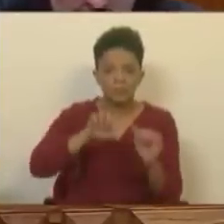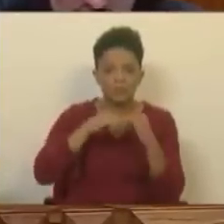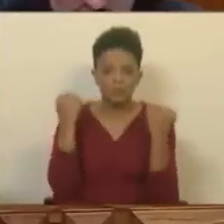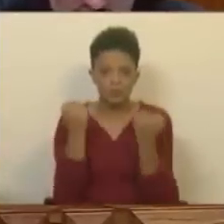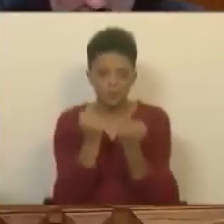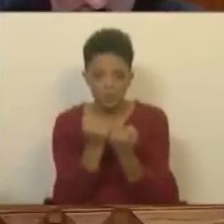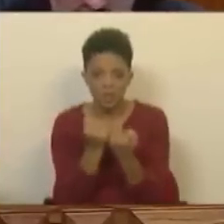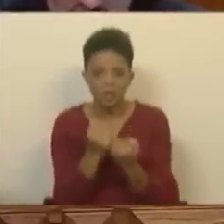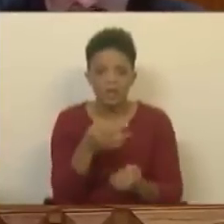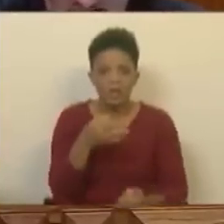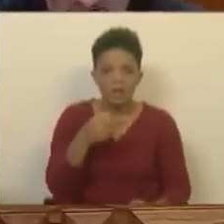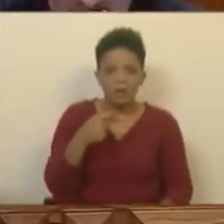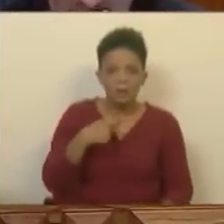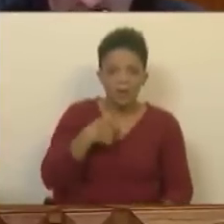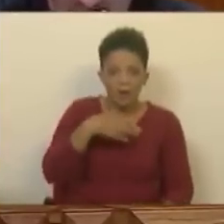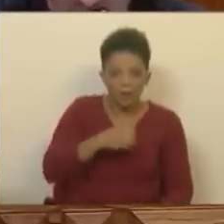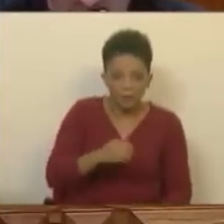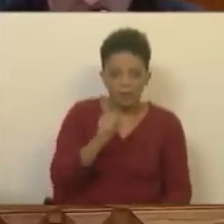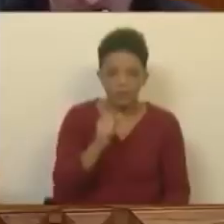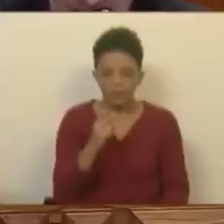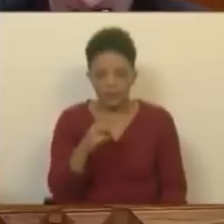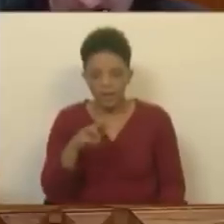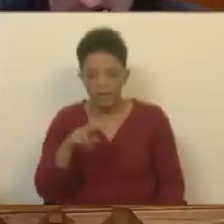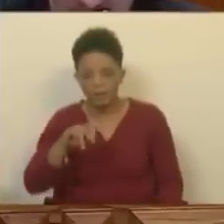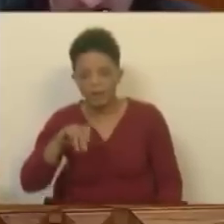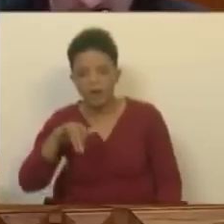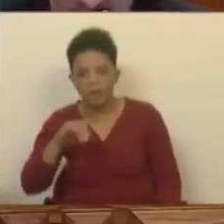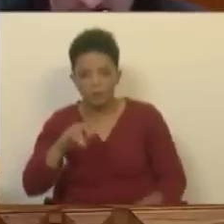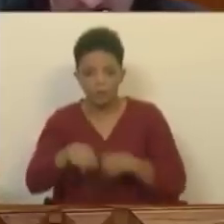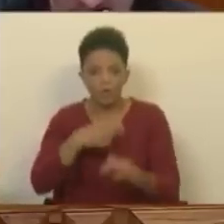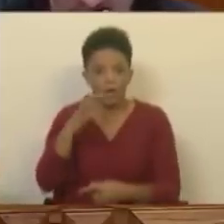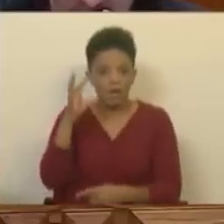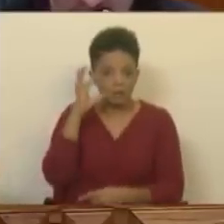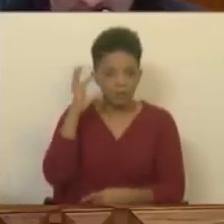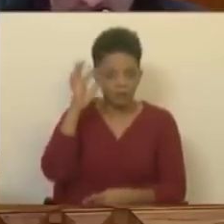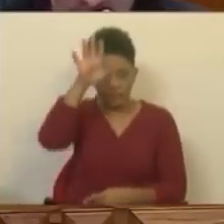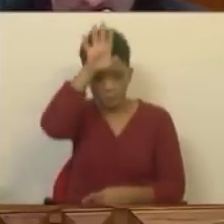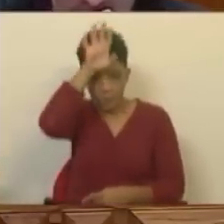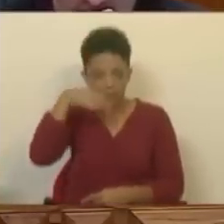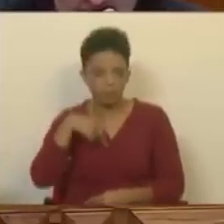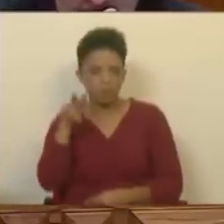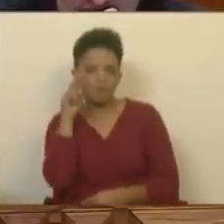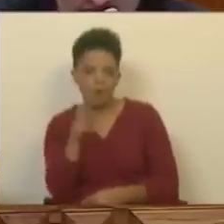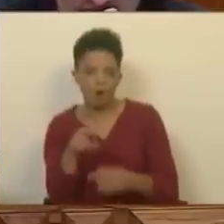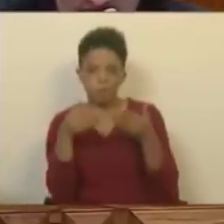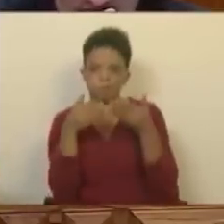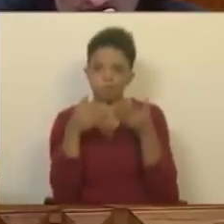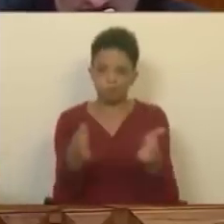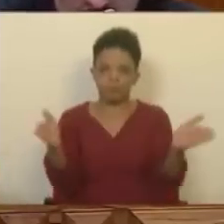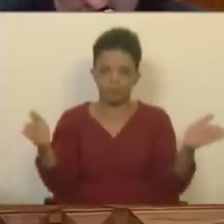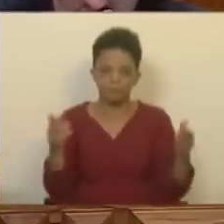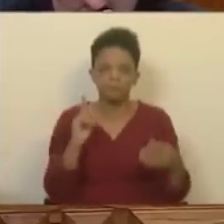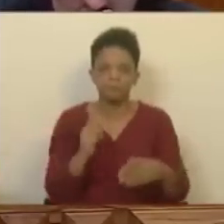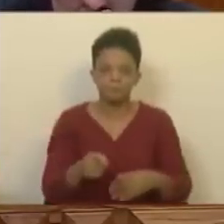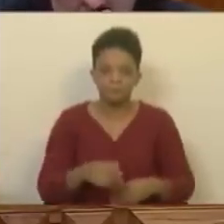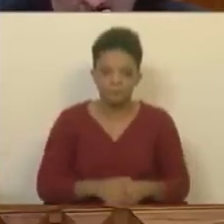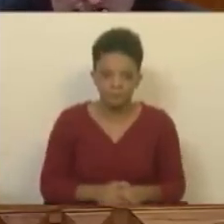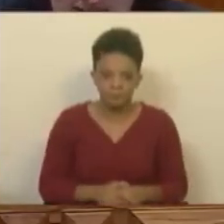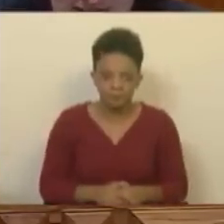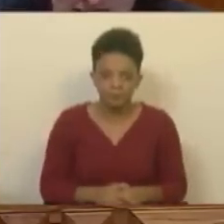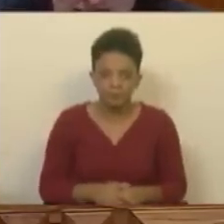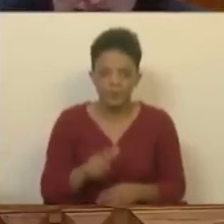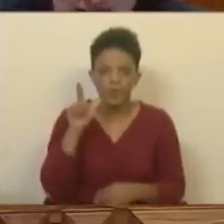Padre Ricardo de carneiro tive à tarde em Braga onde pode assistir à inauguração de